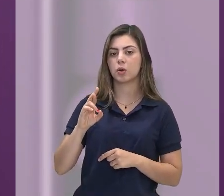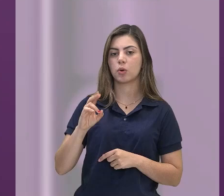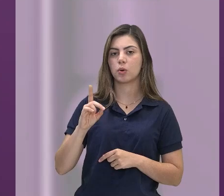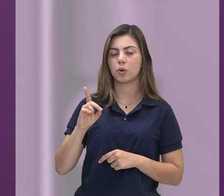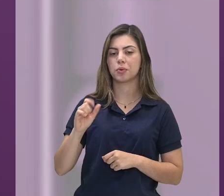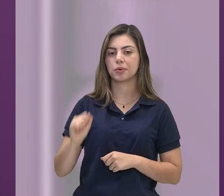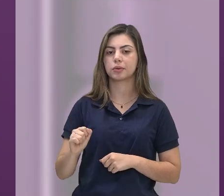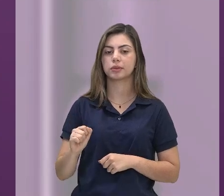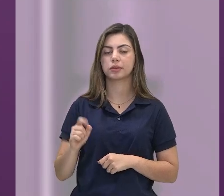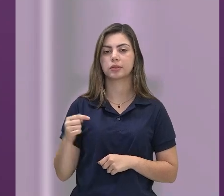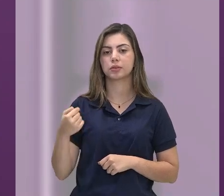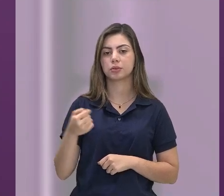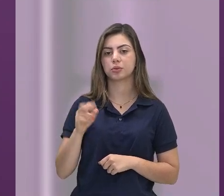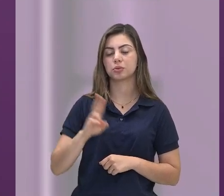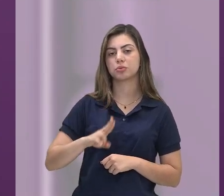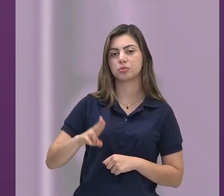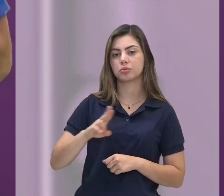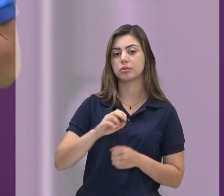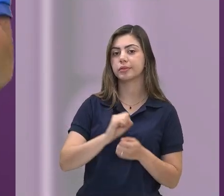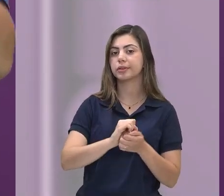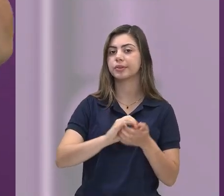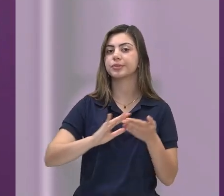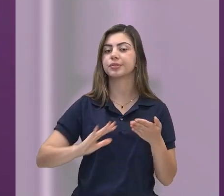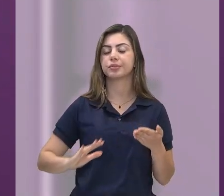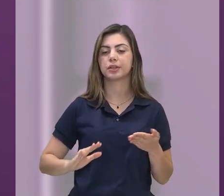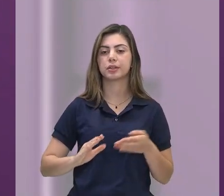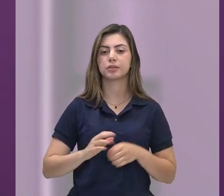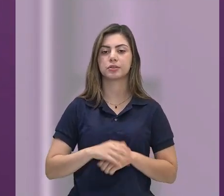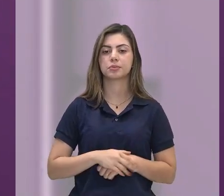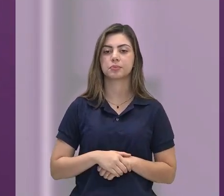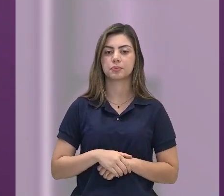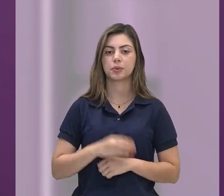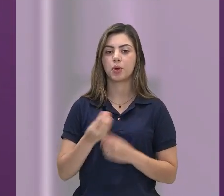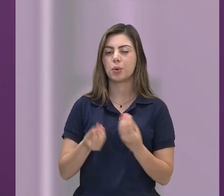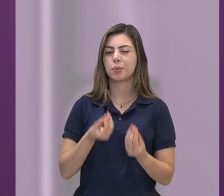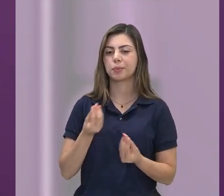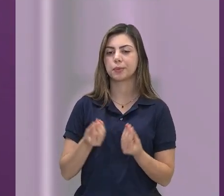outra, serão utilizados em problemas da circunferência. Então, vamos para o VT aí.